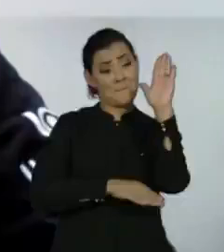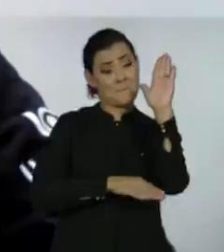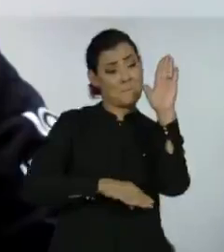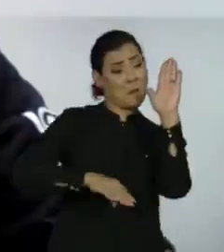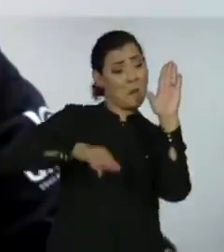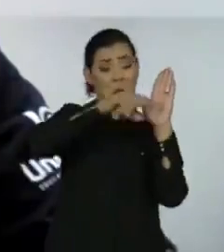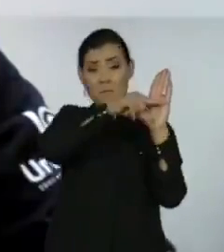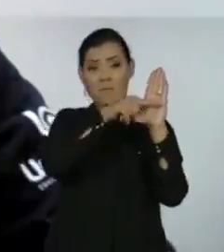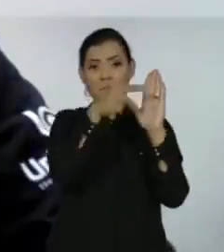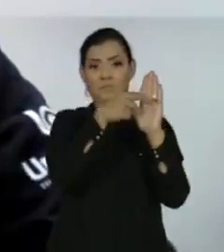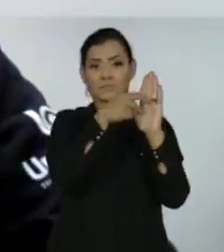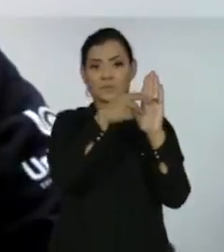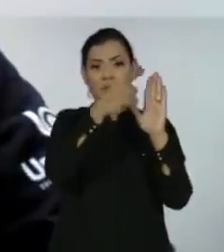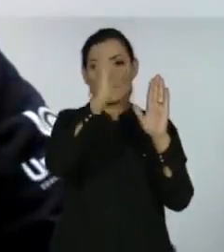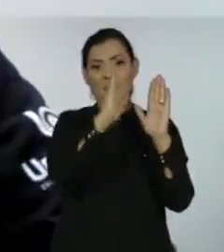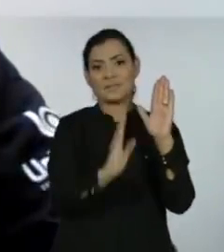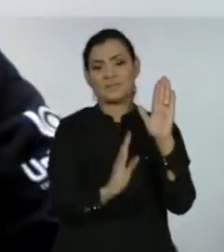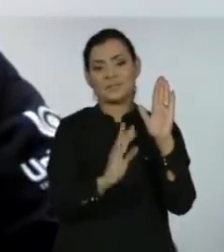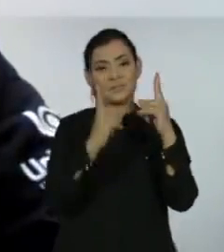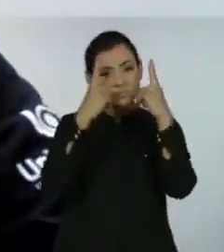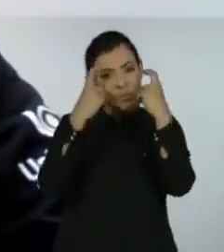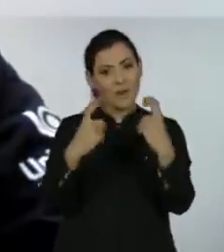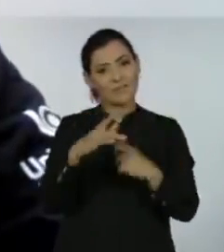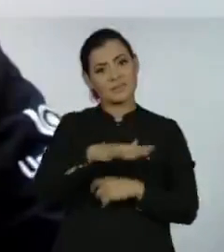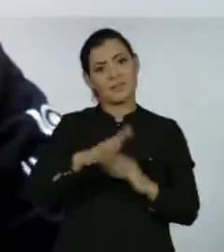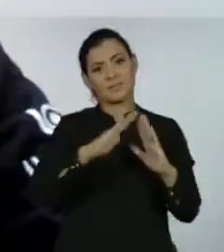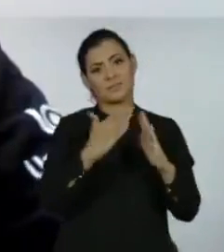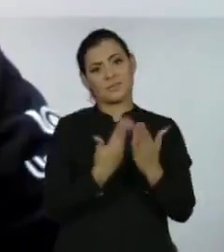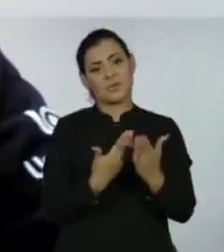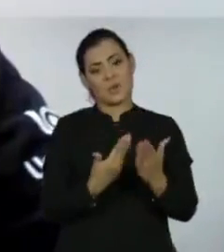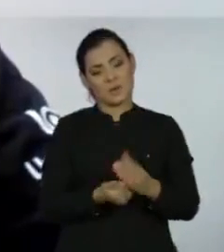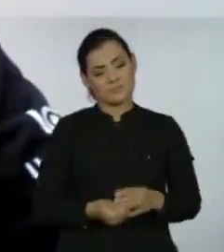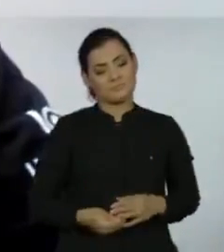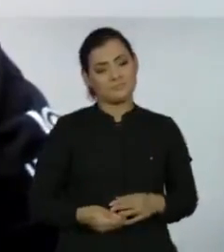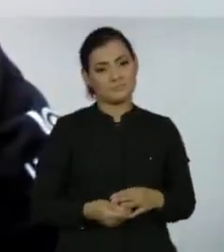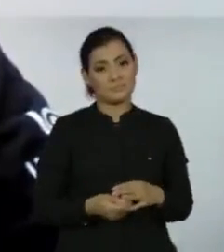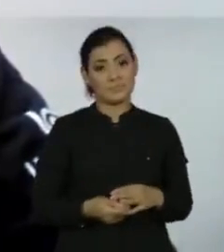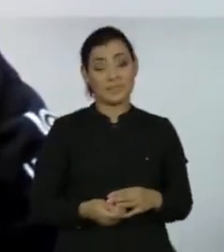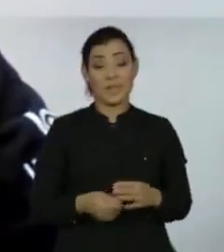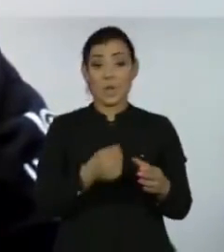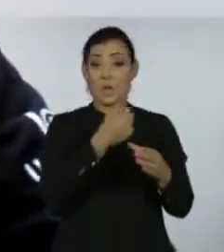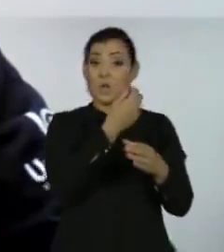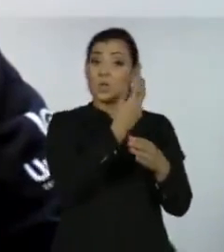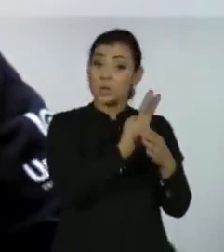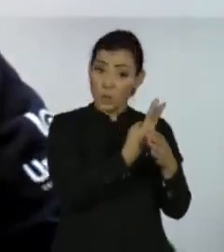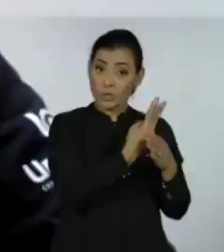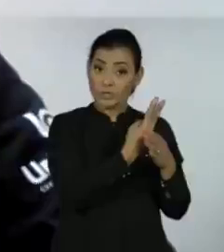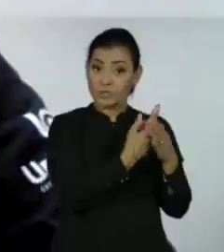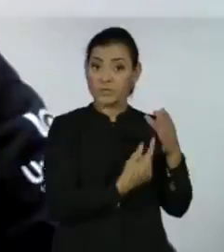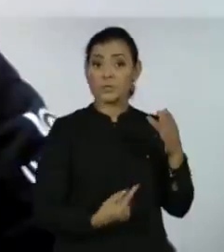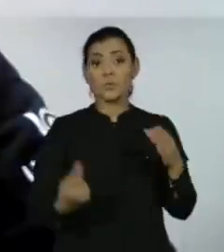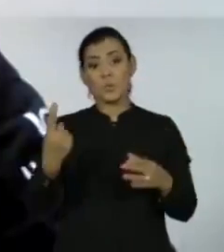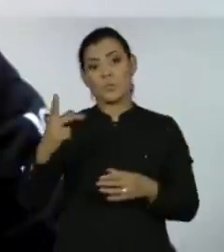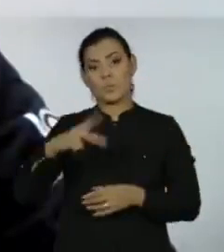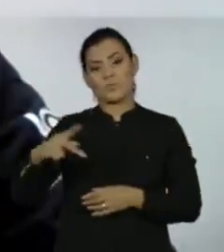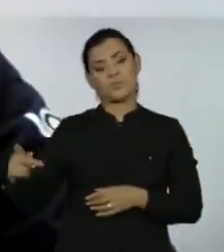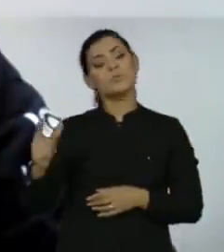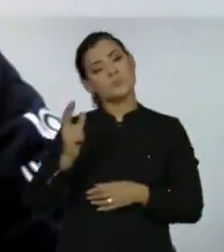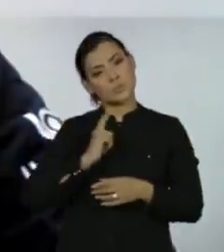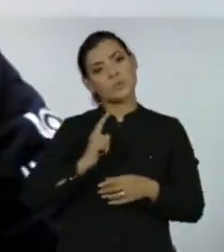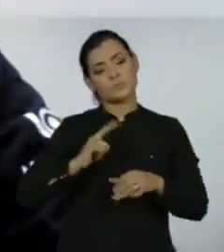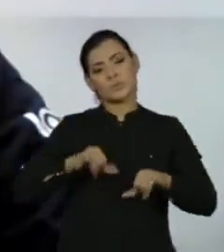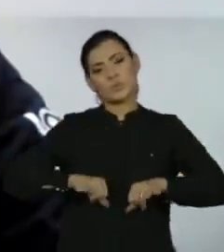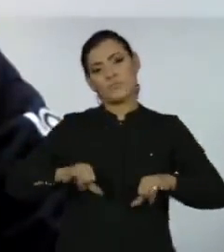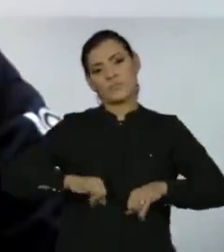com maior índice de violência no ambiente escolar. 1 a cada 2 professores, declara ter sofrido